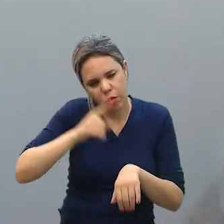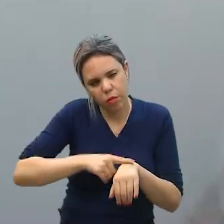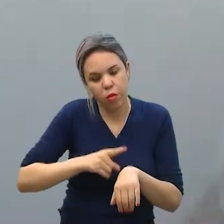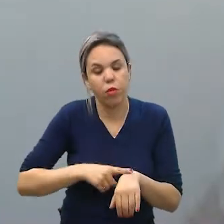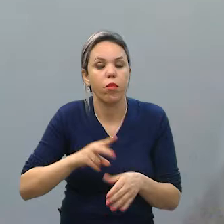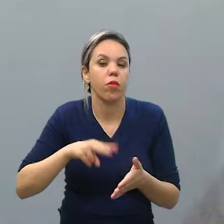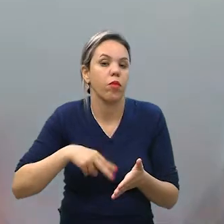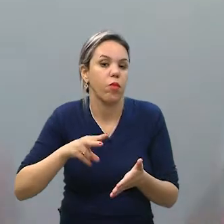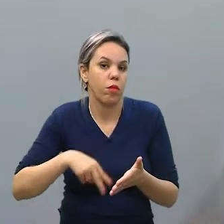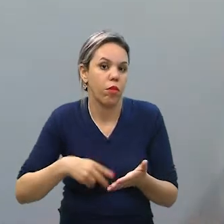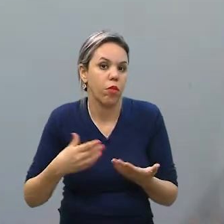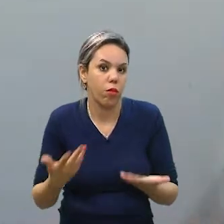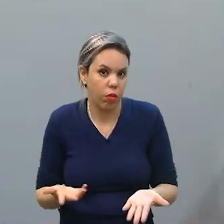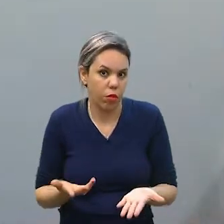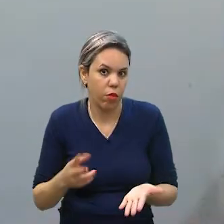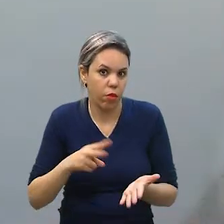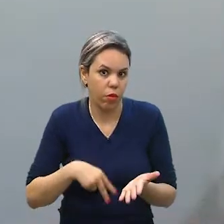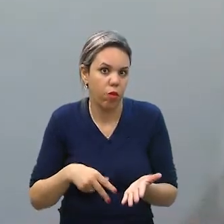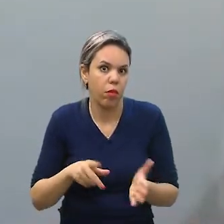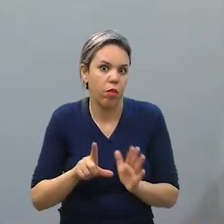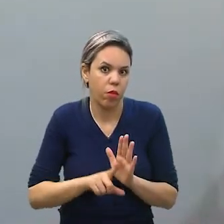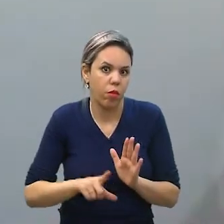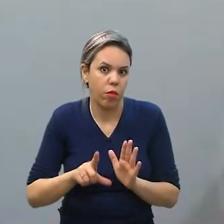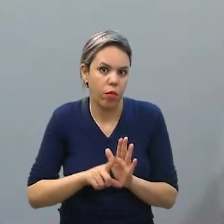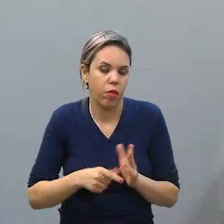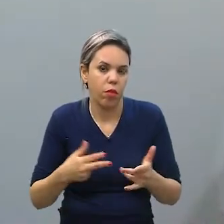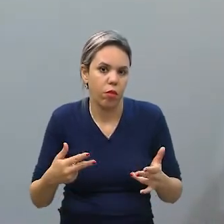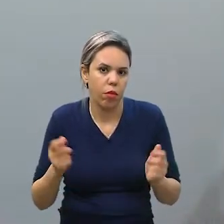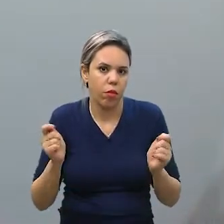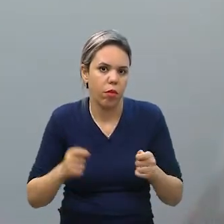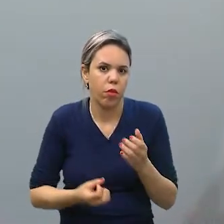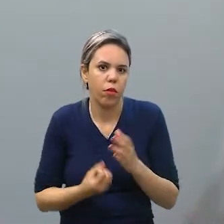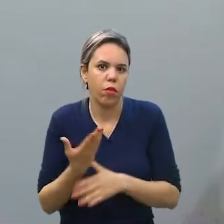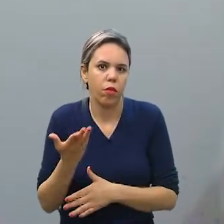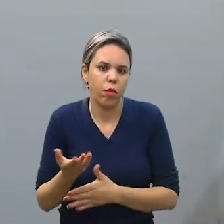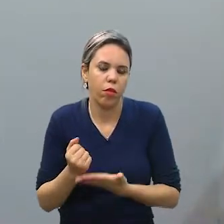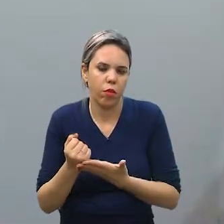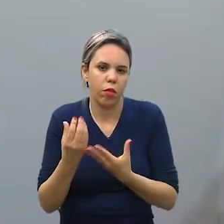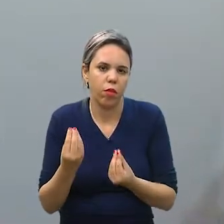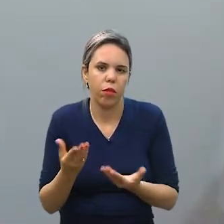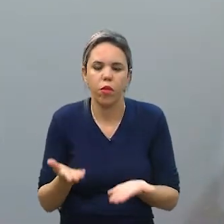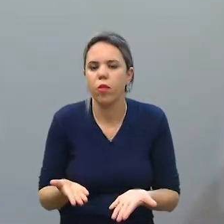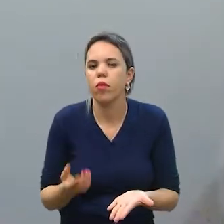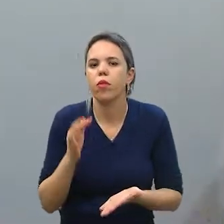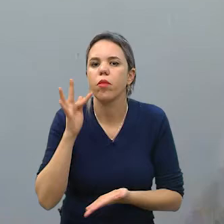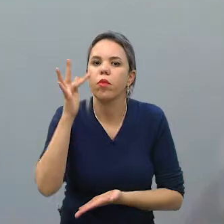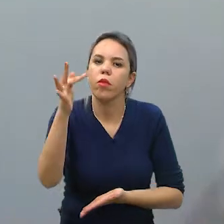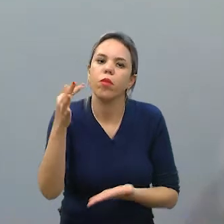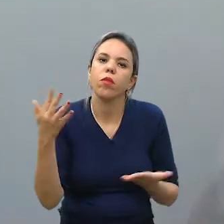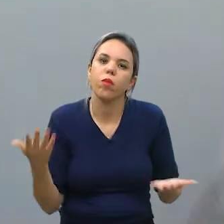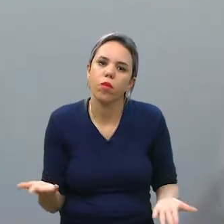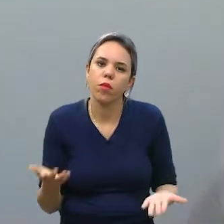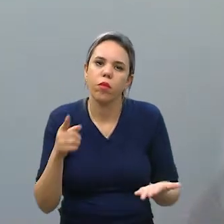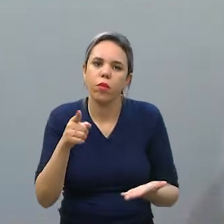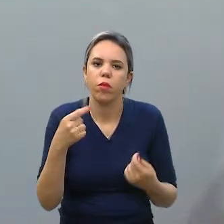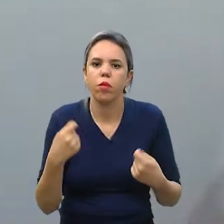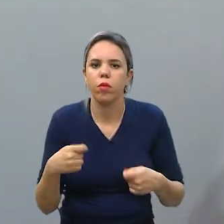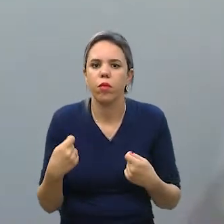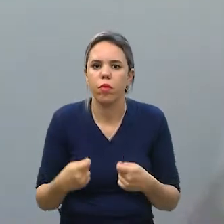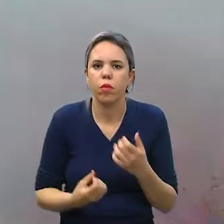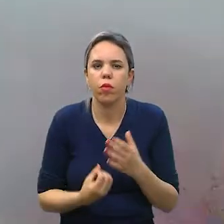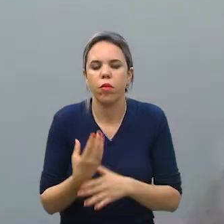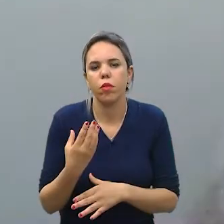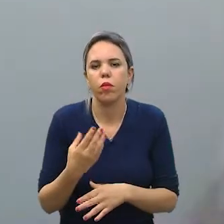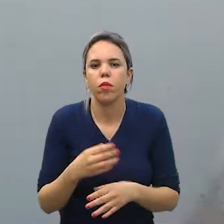leitura. Então, o diário de leitura realmente é uma coisa que pode ajudar bastante. E no futuro, quem sabe, talvez você precise